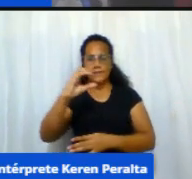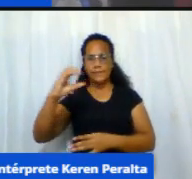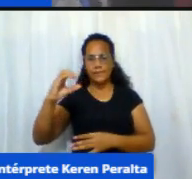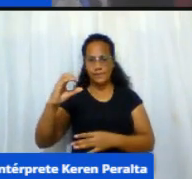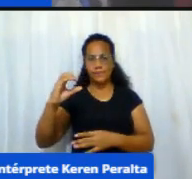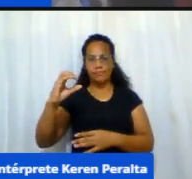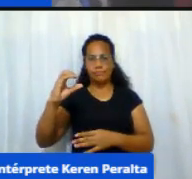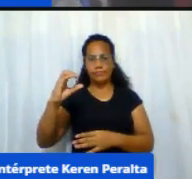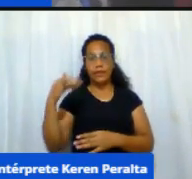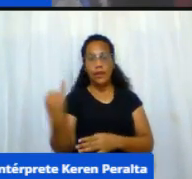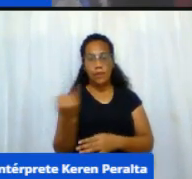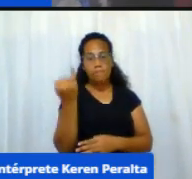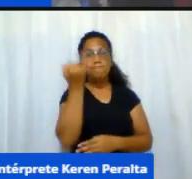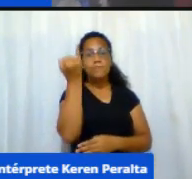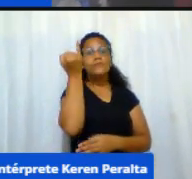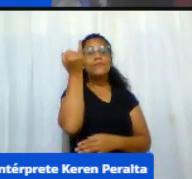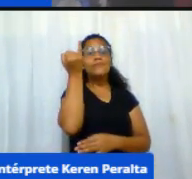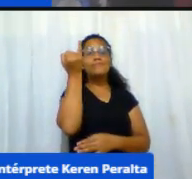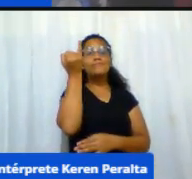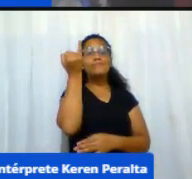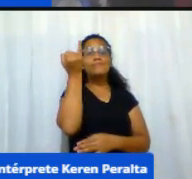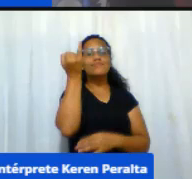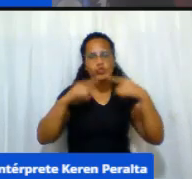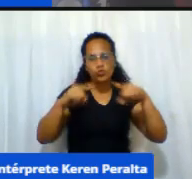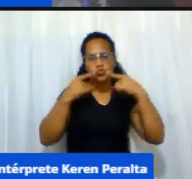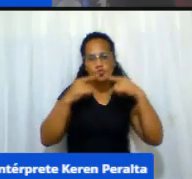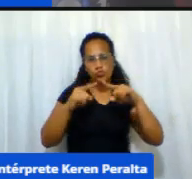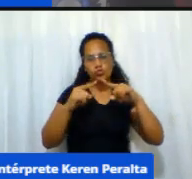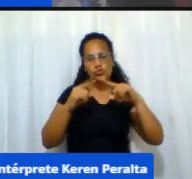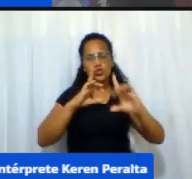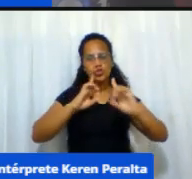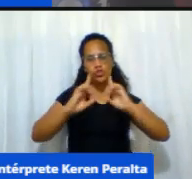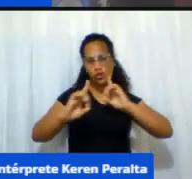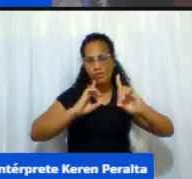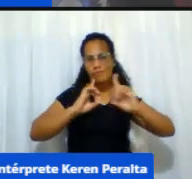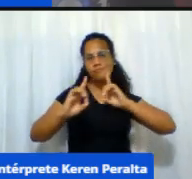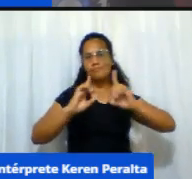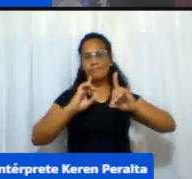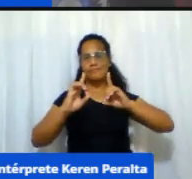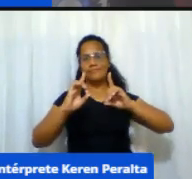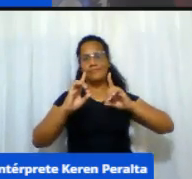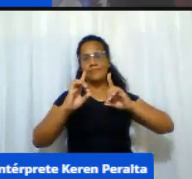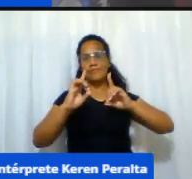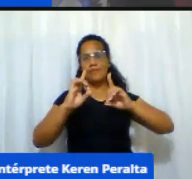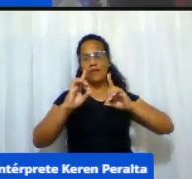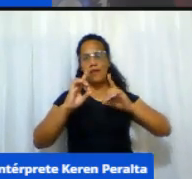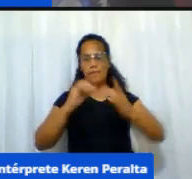para apuramento do que se prescreveu e se possibilita de seu cumprimento,